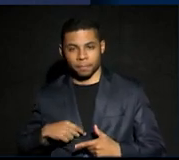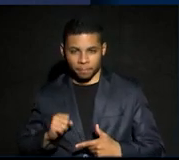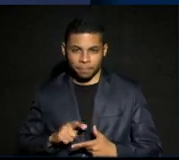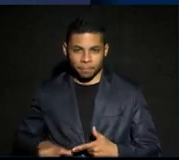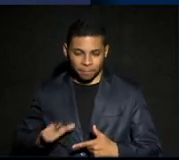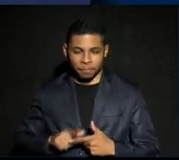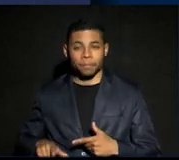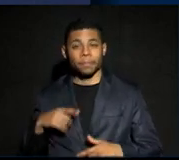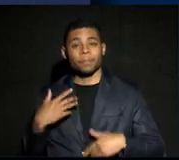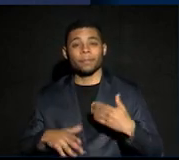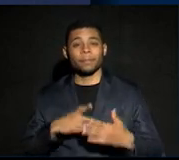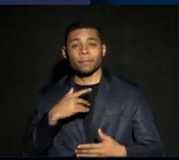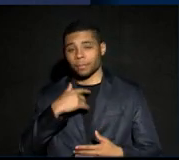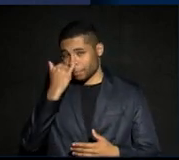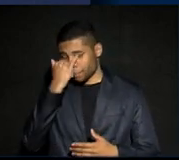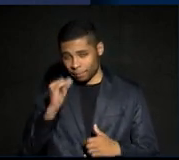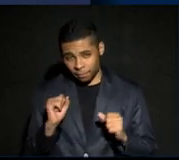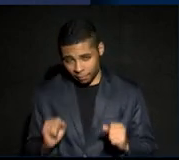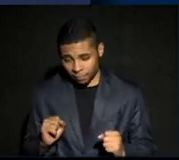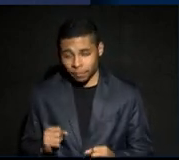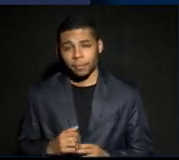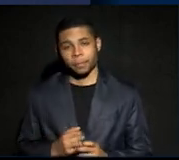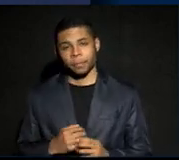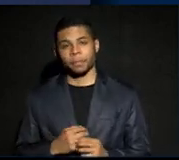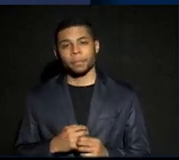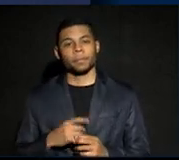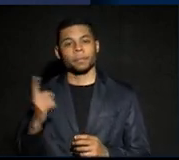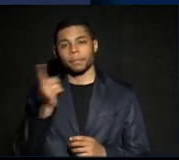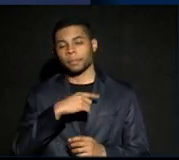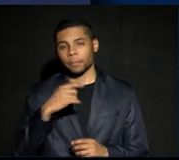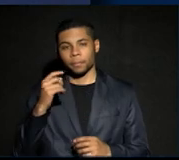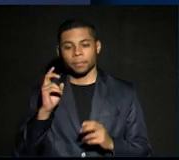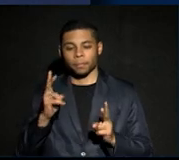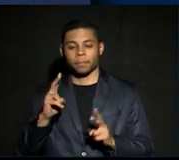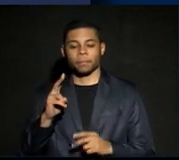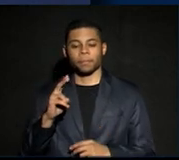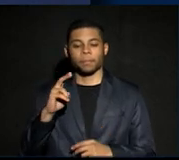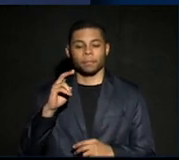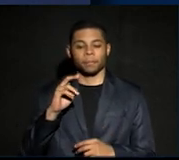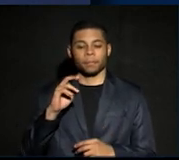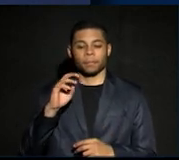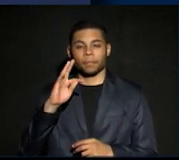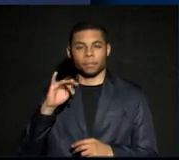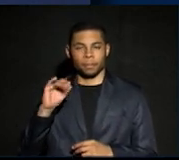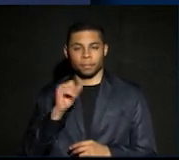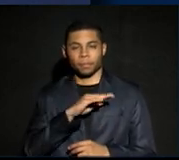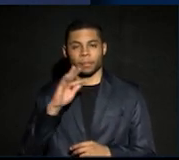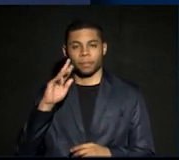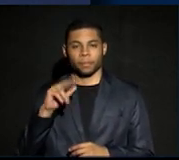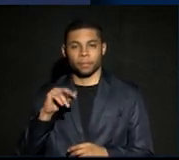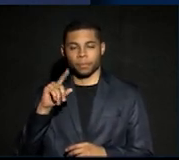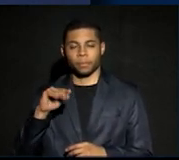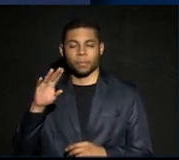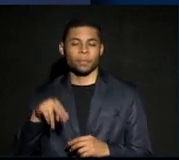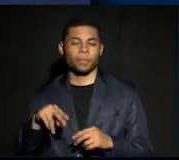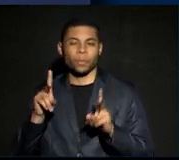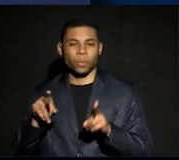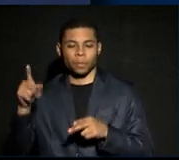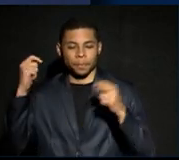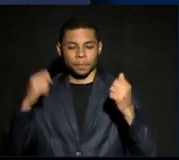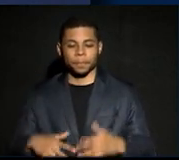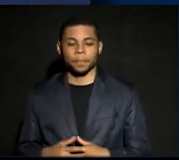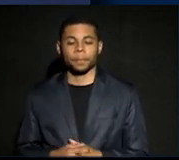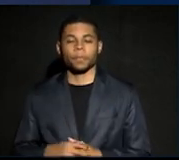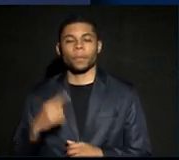em que ele acaba entregando um ciclo maior e não afetando os financial conditions como ele gostaria. Eu acho que a gente teve um exemplo disso no último